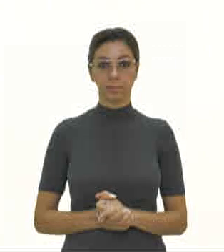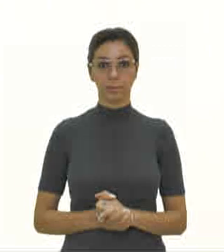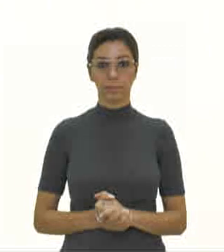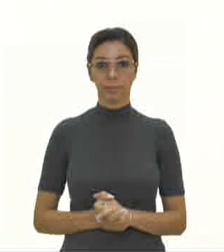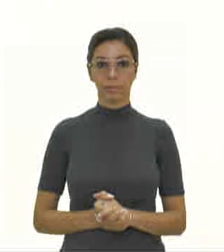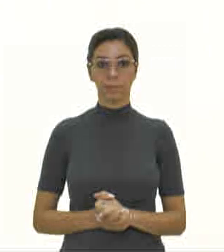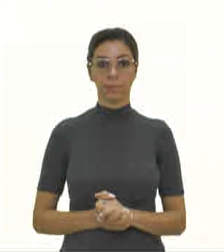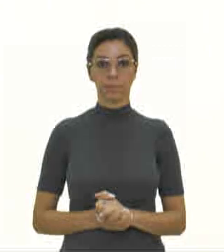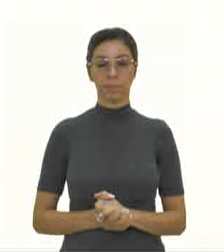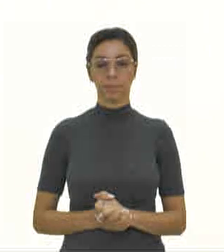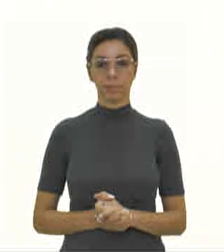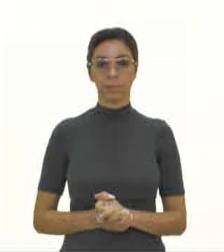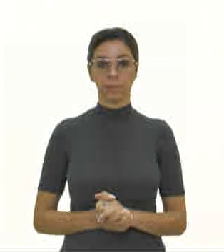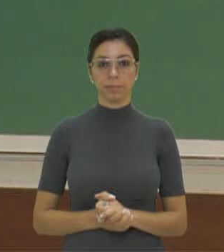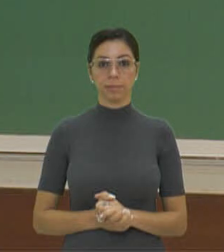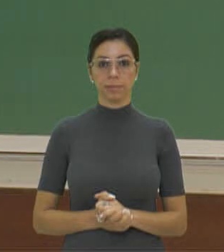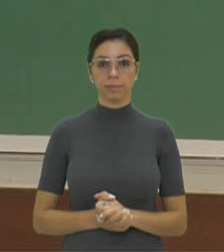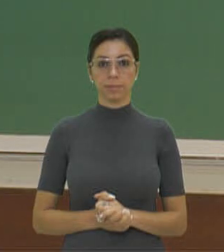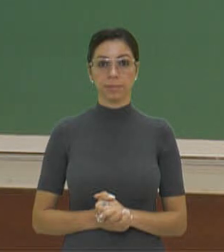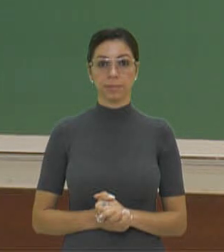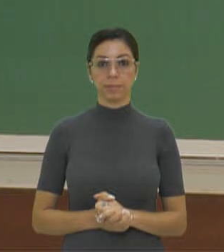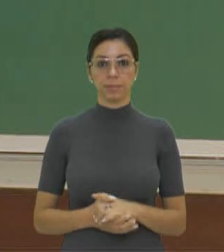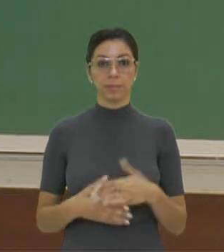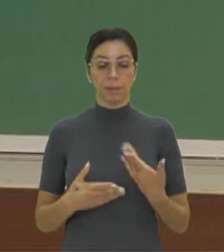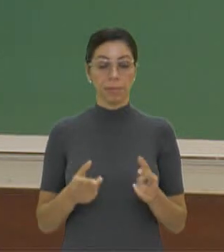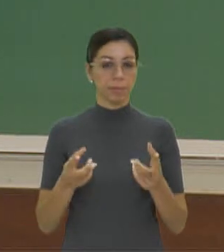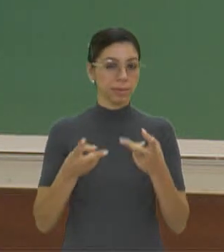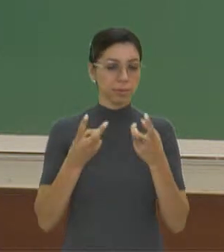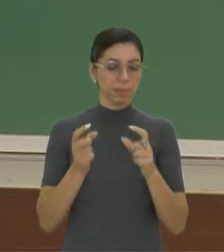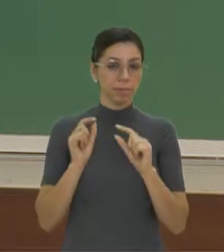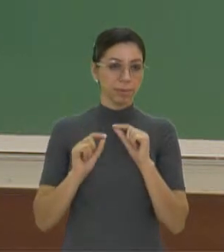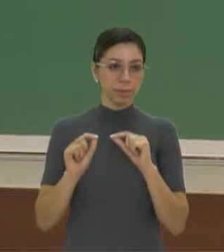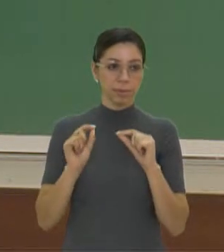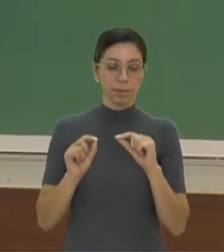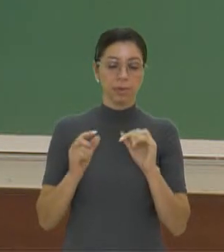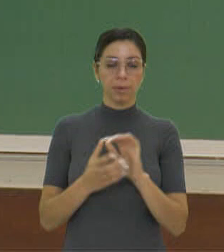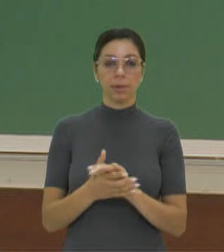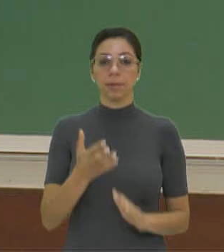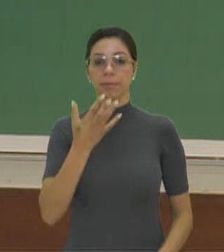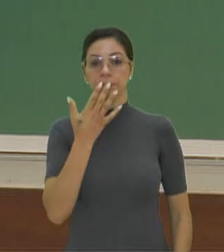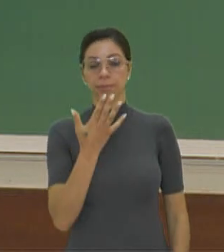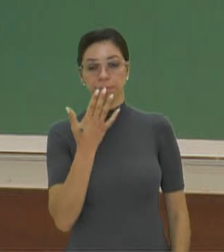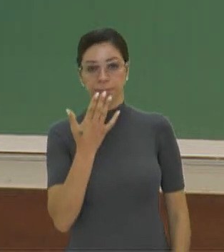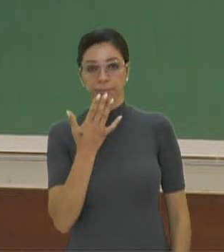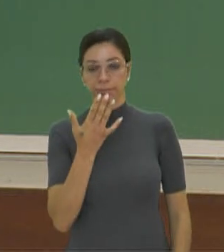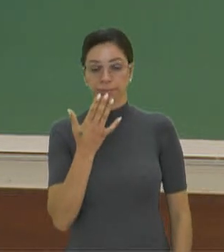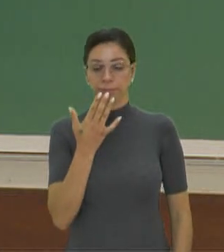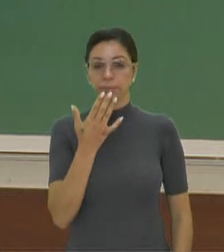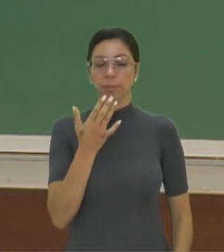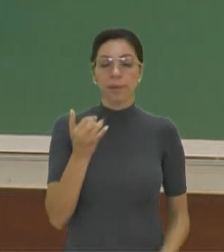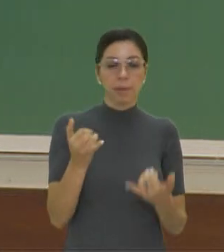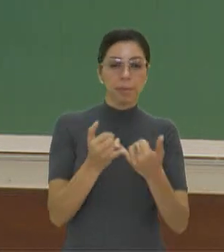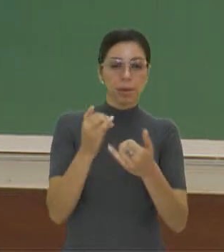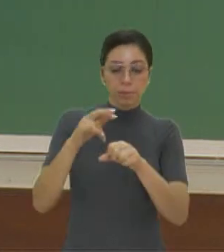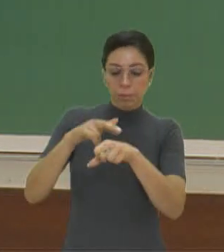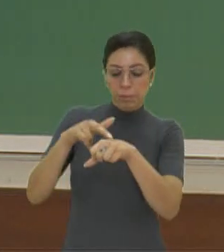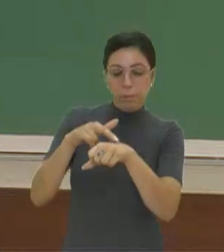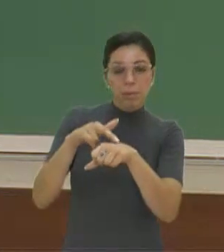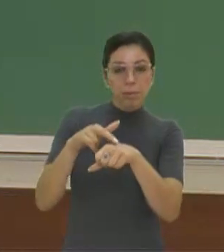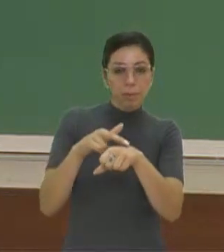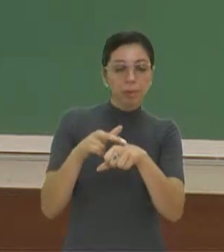a company to make it and sell it. Então vejam aqui, né? A cor, um tom de roxo, o